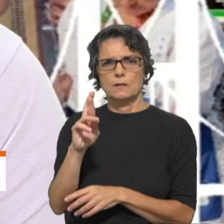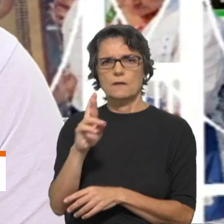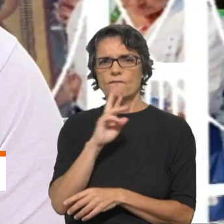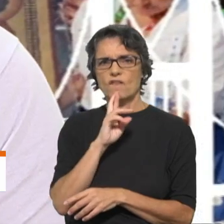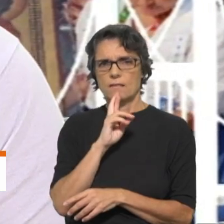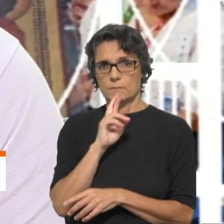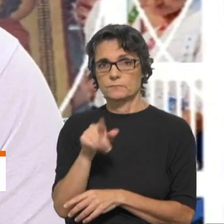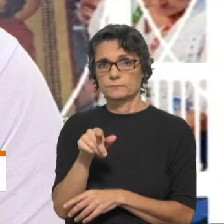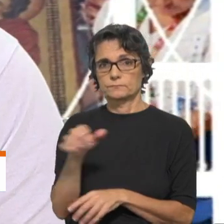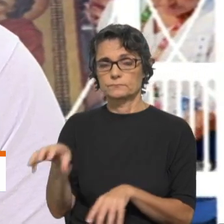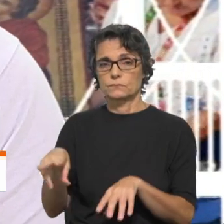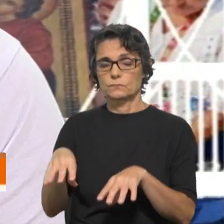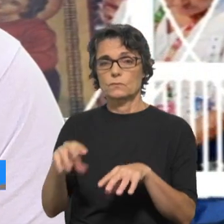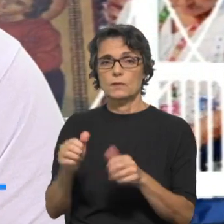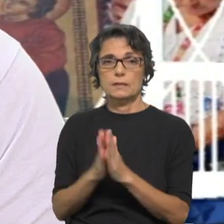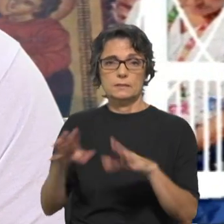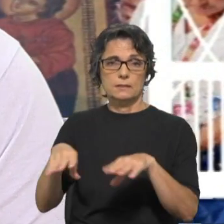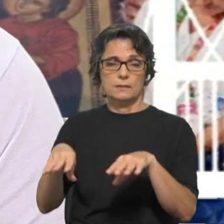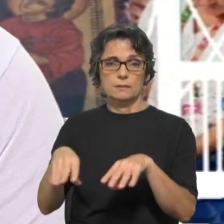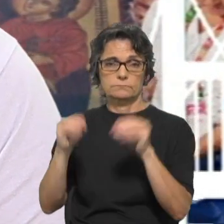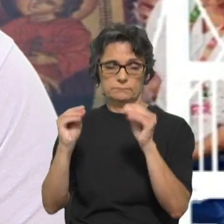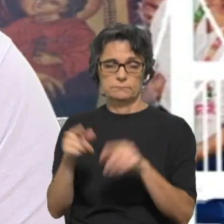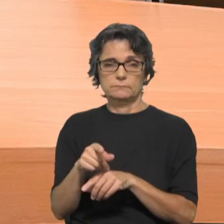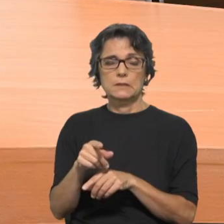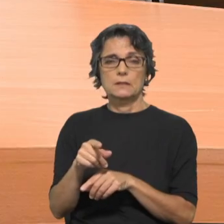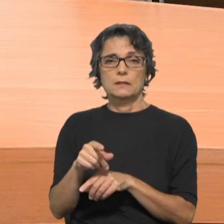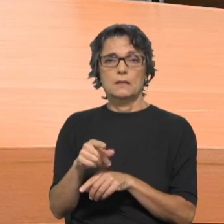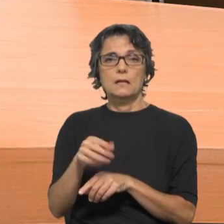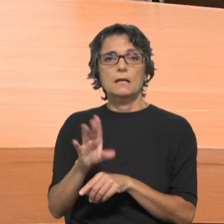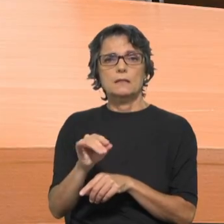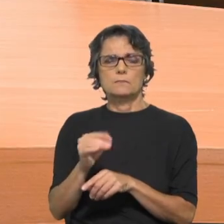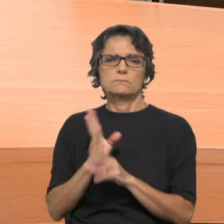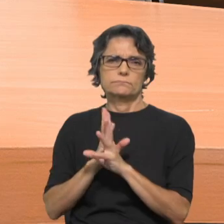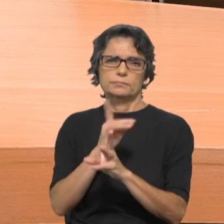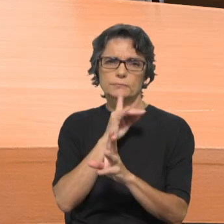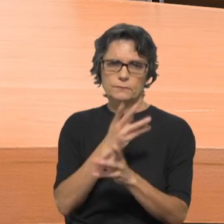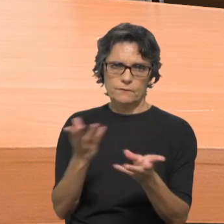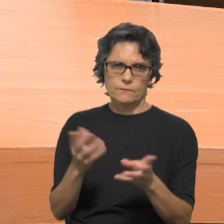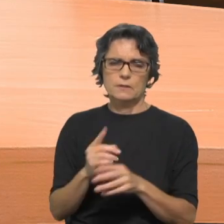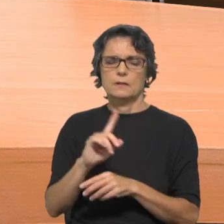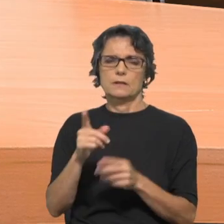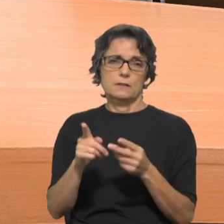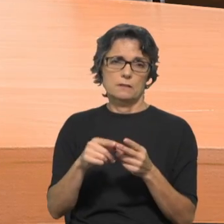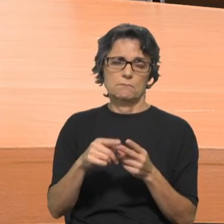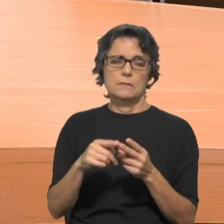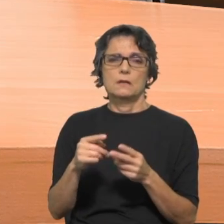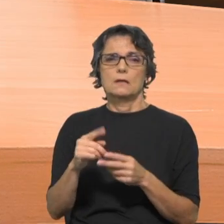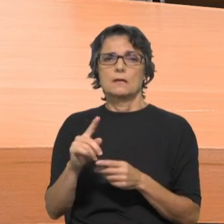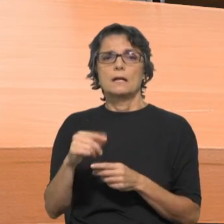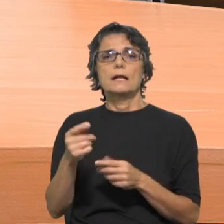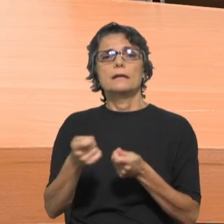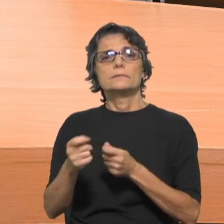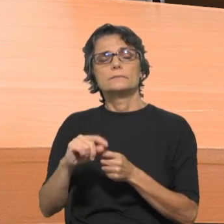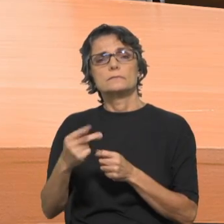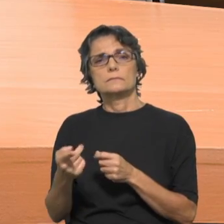nas instalações no santuário, mas vamos acompanhar a procissão das velas e isso, e depois temos algumas dinâmicas que vai